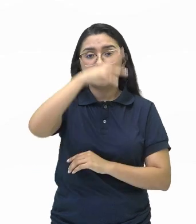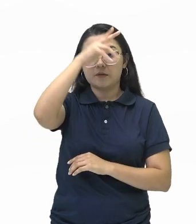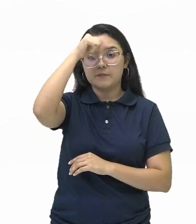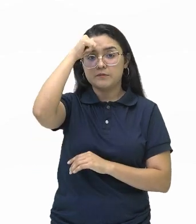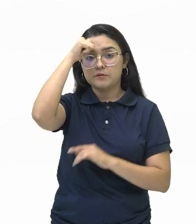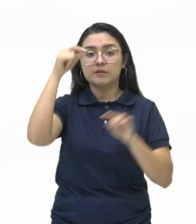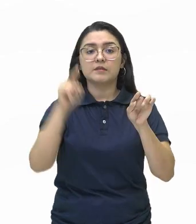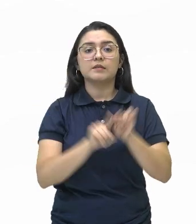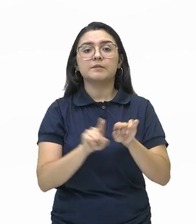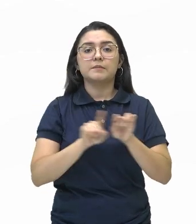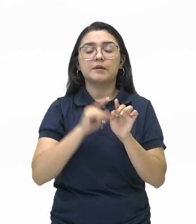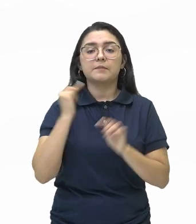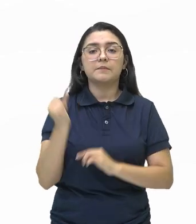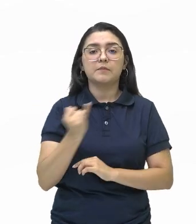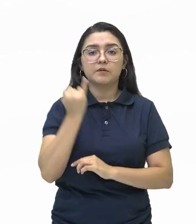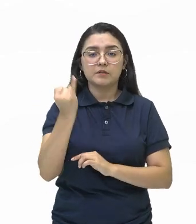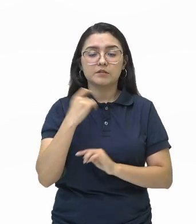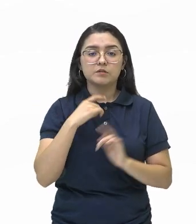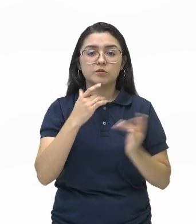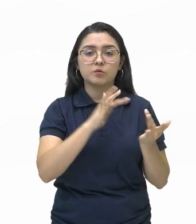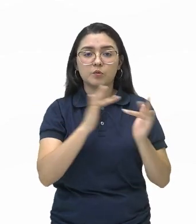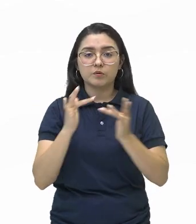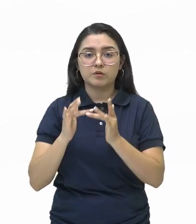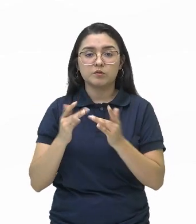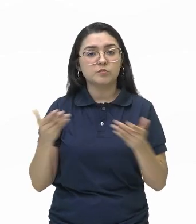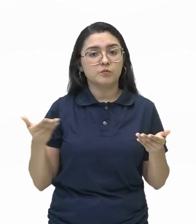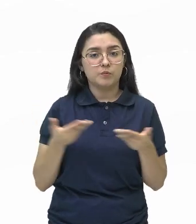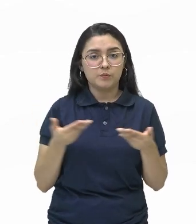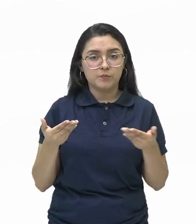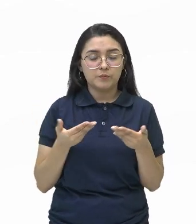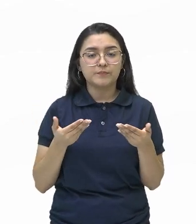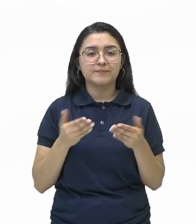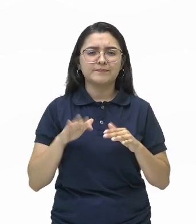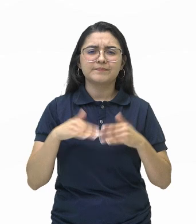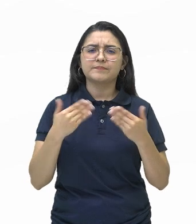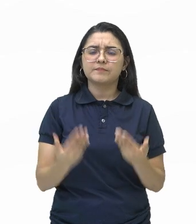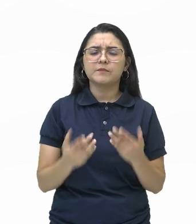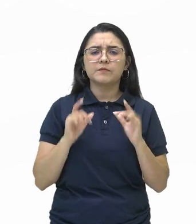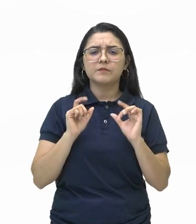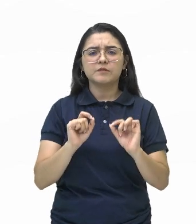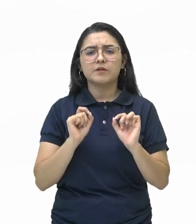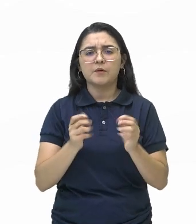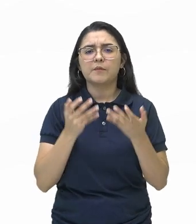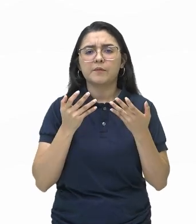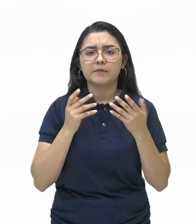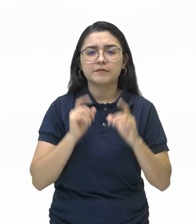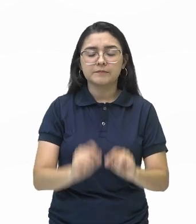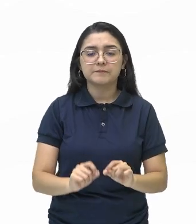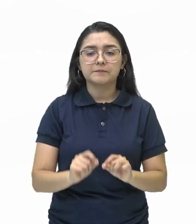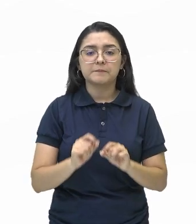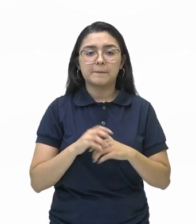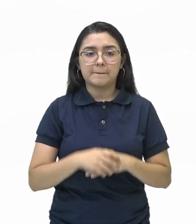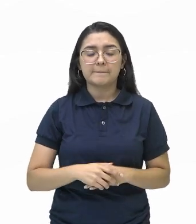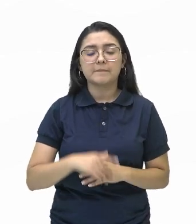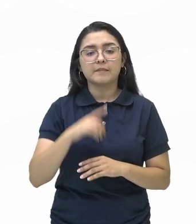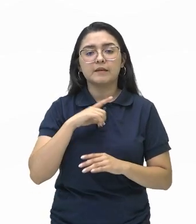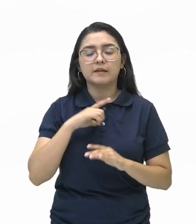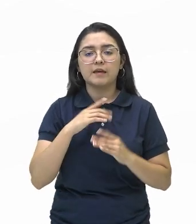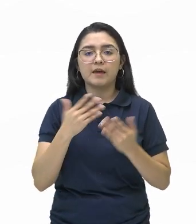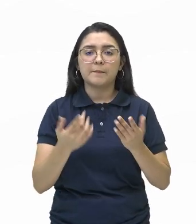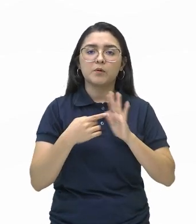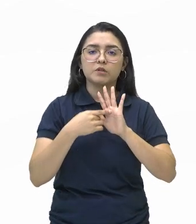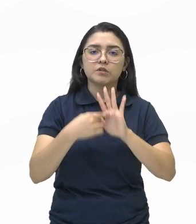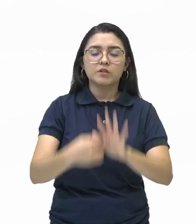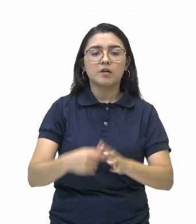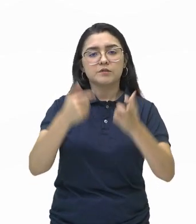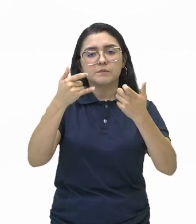importância no contexto atual, tá bom? Então, o que a gente quer fazer aqui? Uma breve